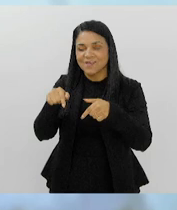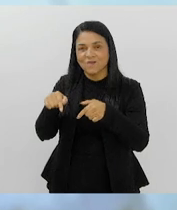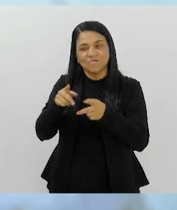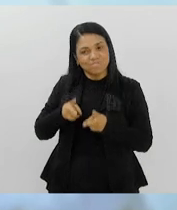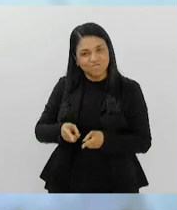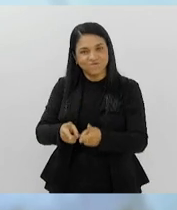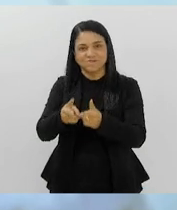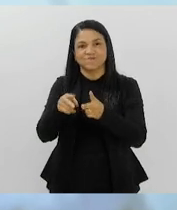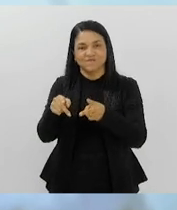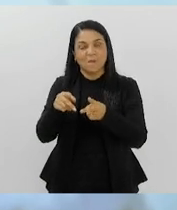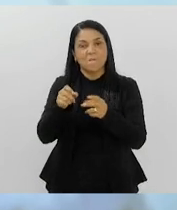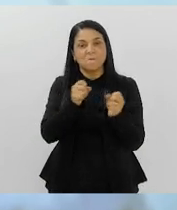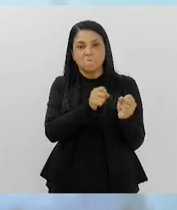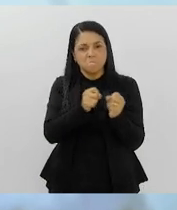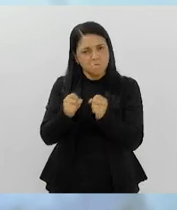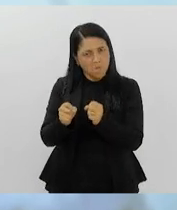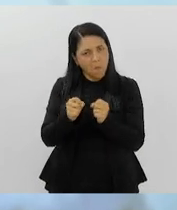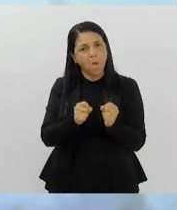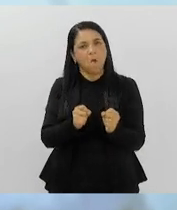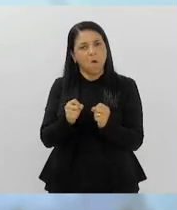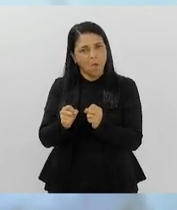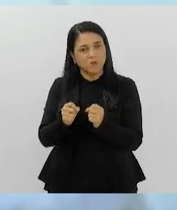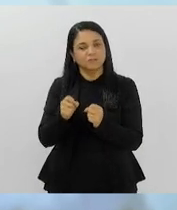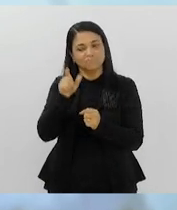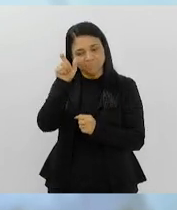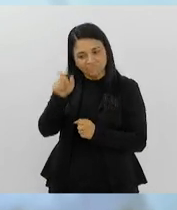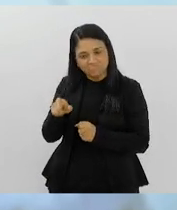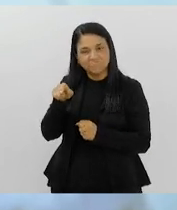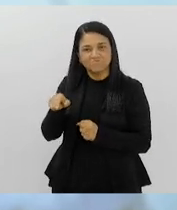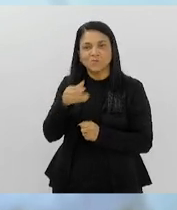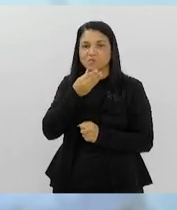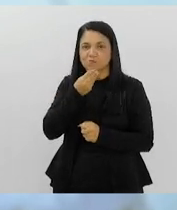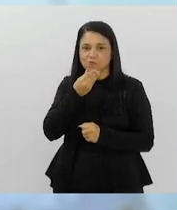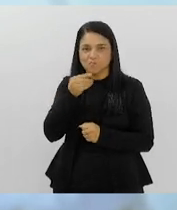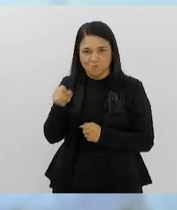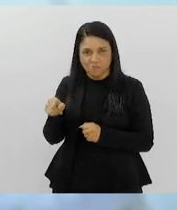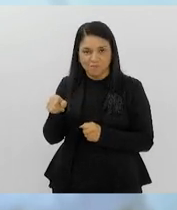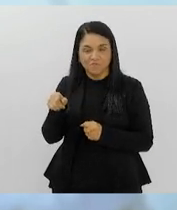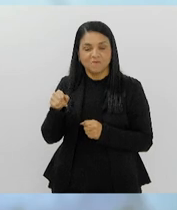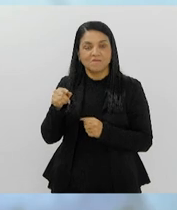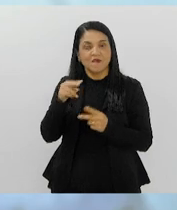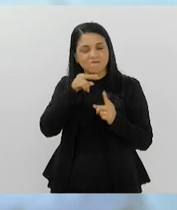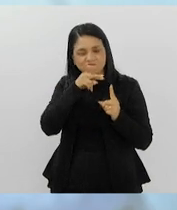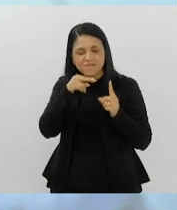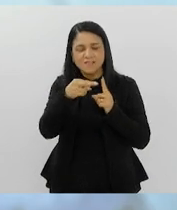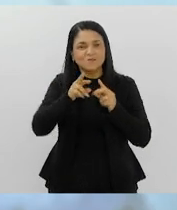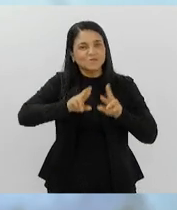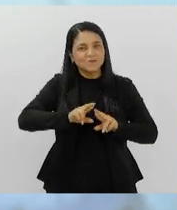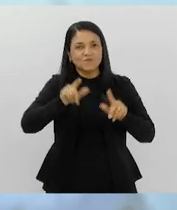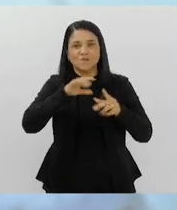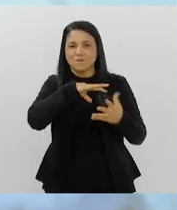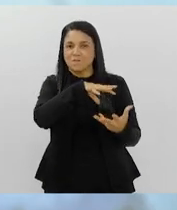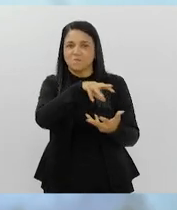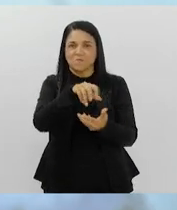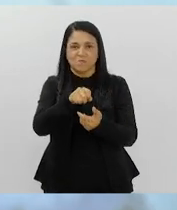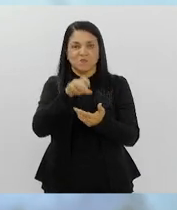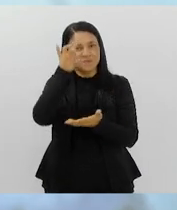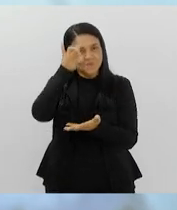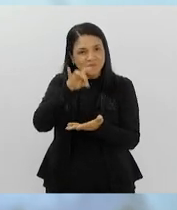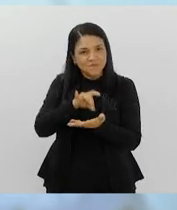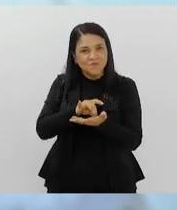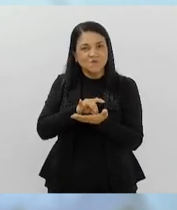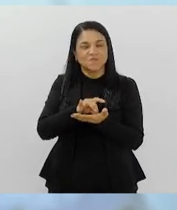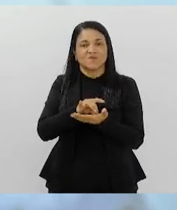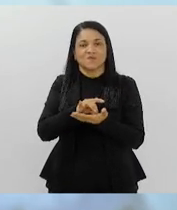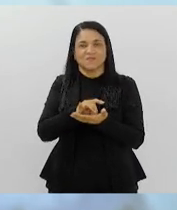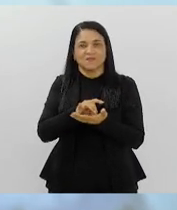poder de gerar no Jefferson e em outros jovens uma visão diferente de mundo, de que a realidade é qual ele nasceu,